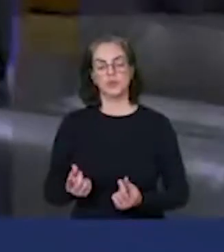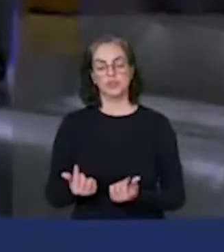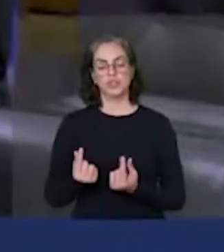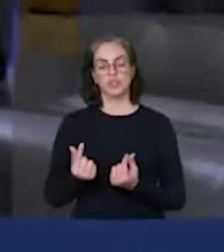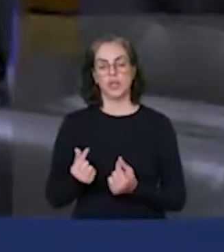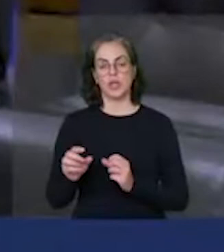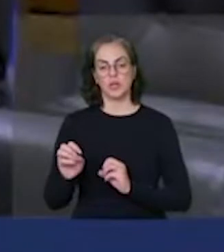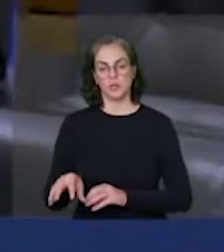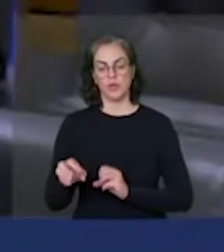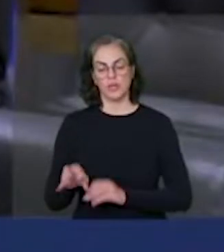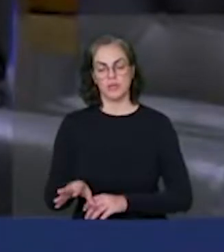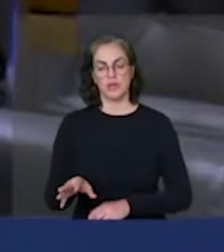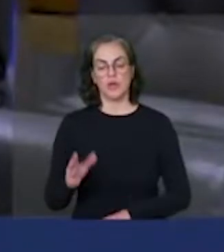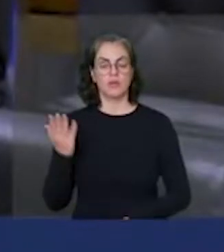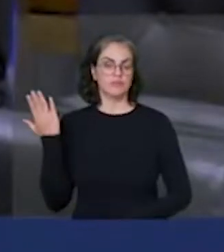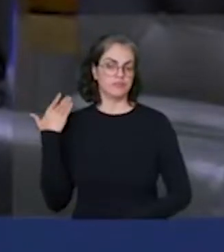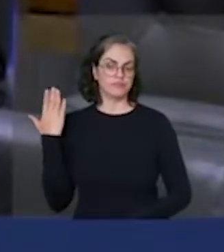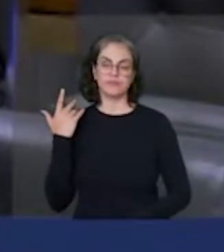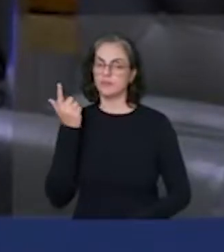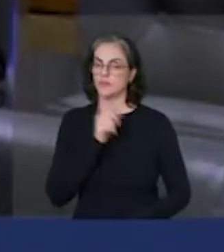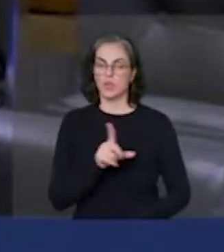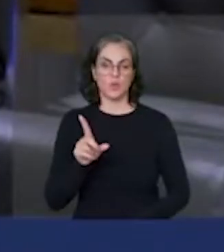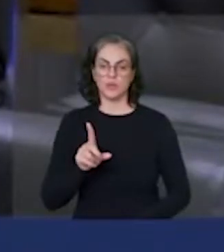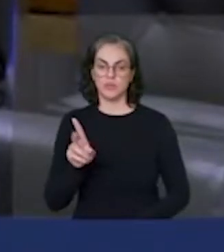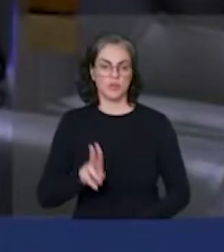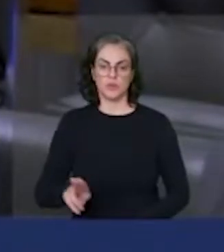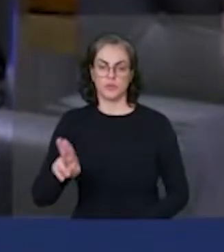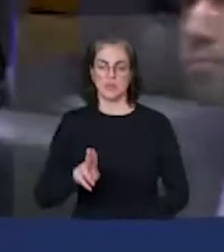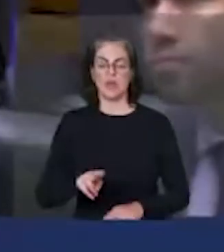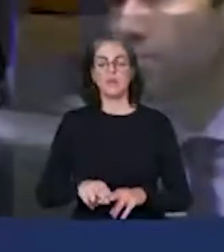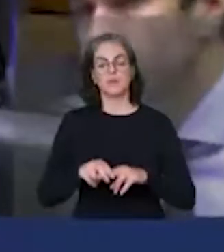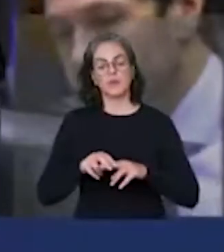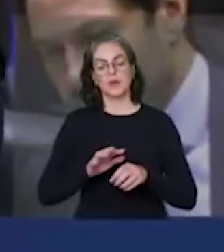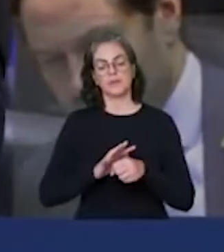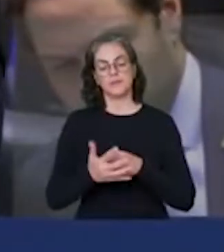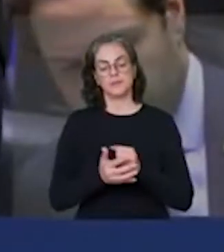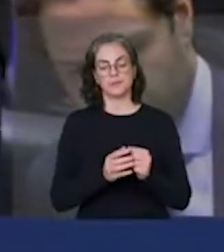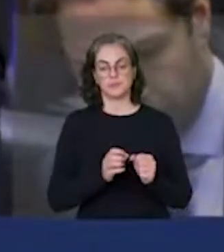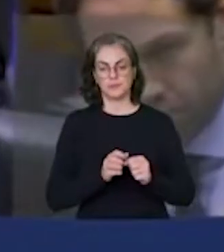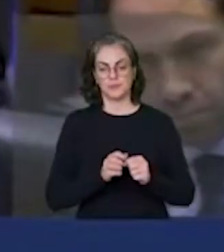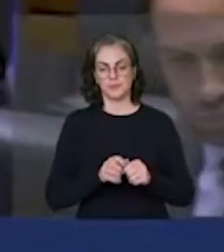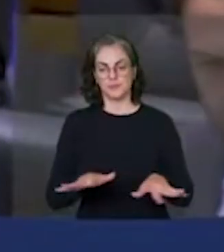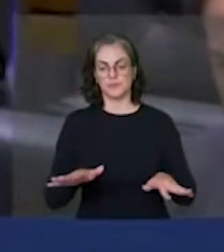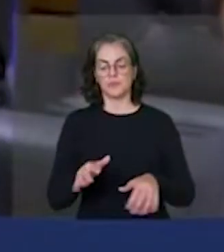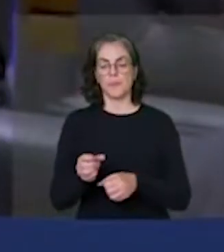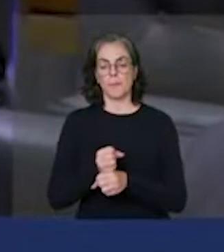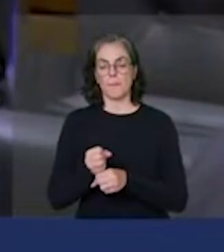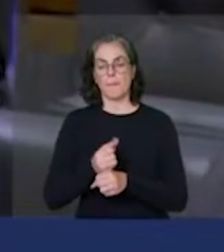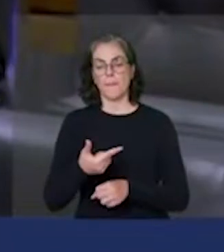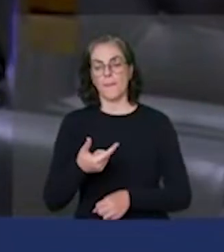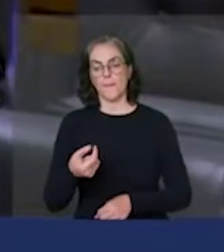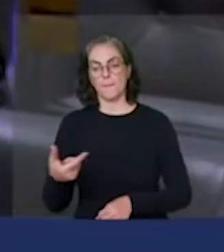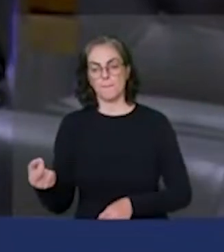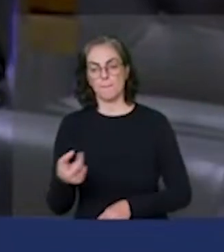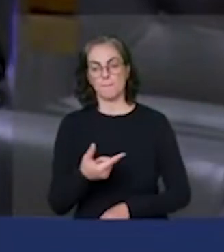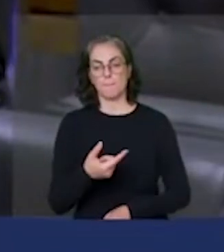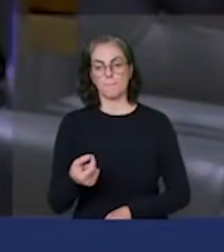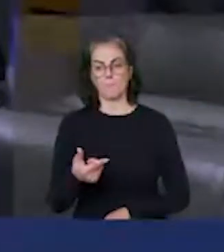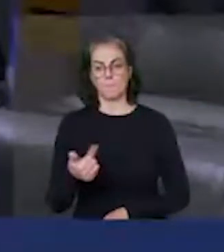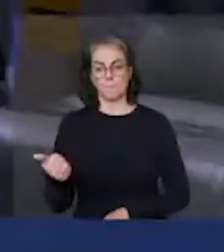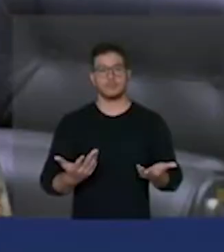foram possíveis de serem investidos na educação em razão da pandemia nos anos de 2020